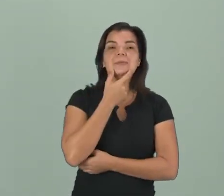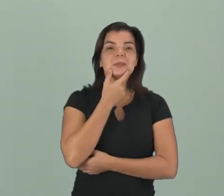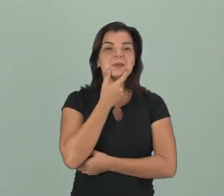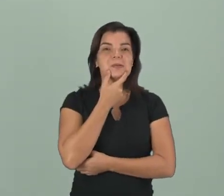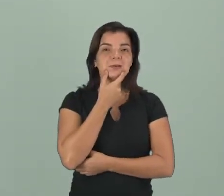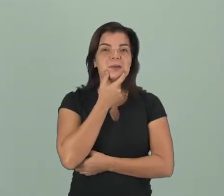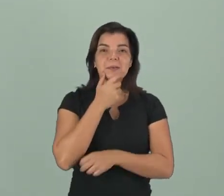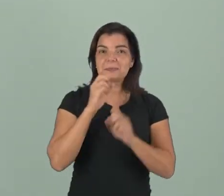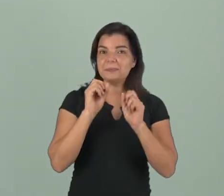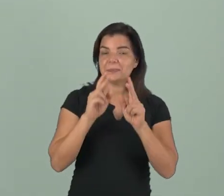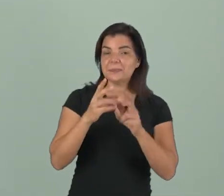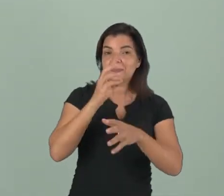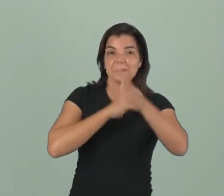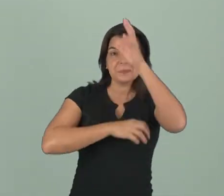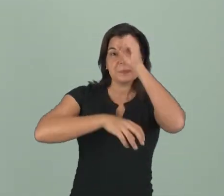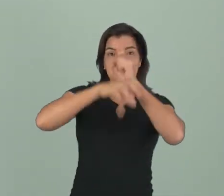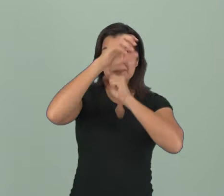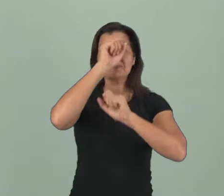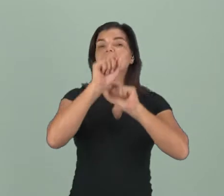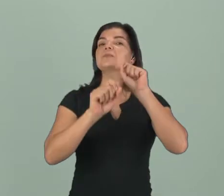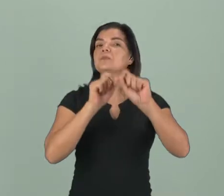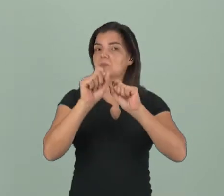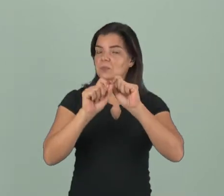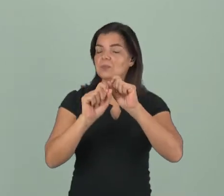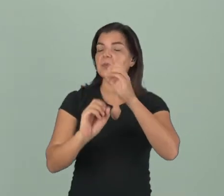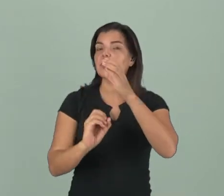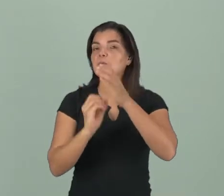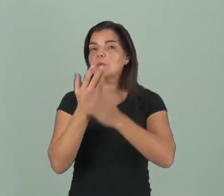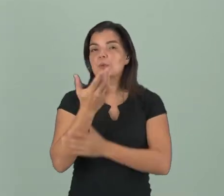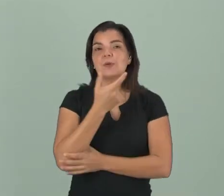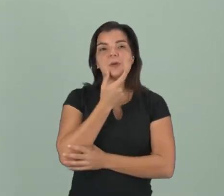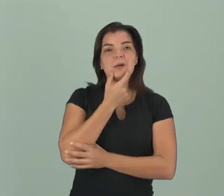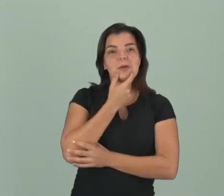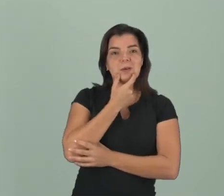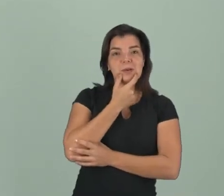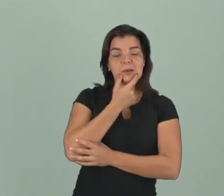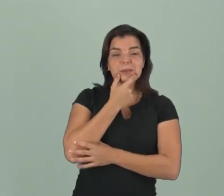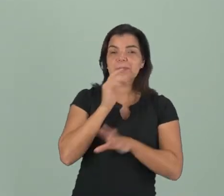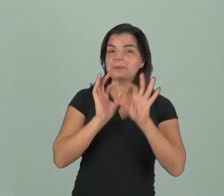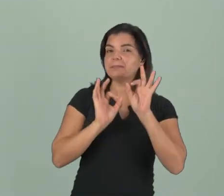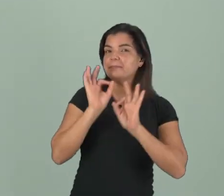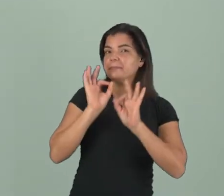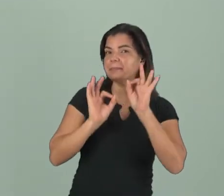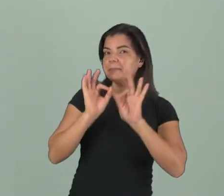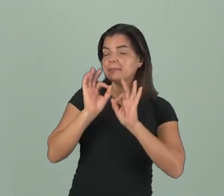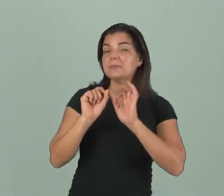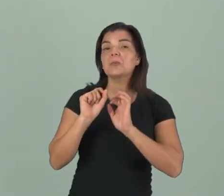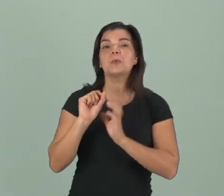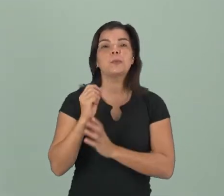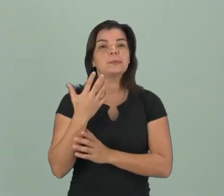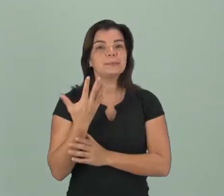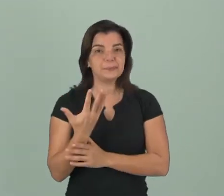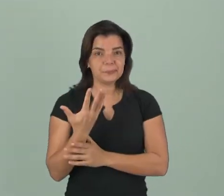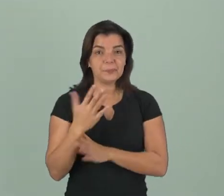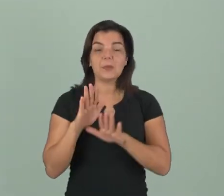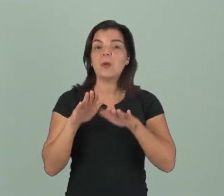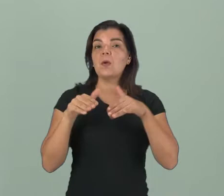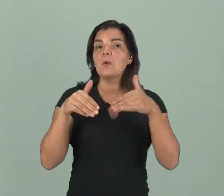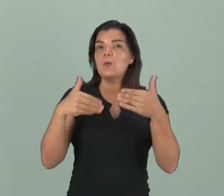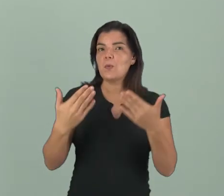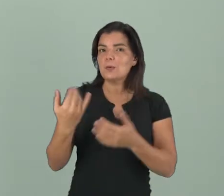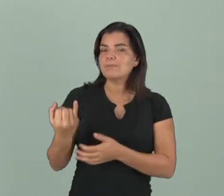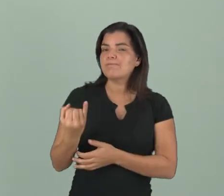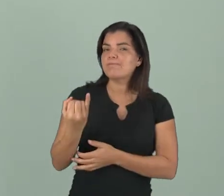da língua inglesa Ok vamos aprender aí um pouquinho sobre esse fundo histórico e como a língua inglesa se formou o que aconteceu né o Quais